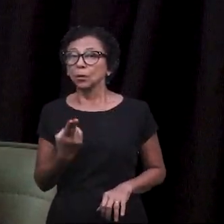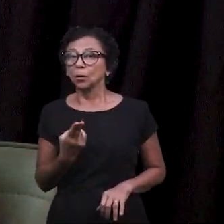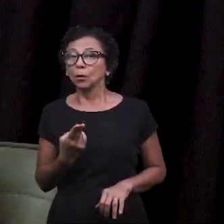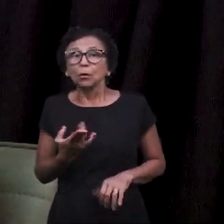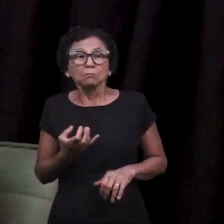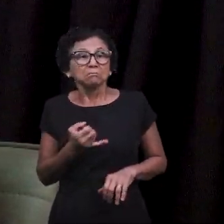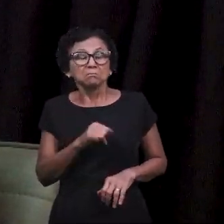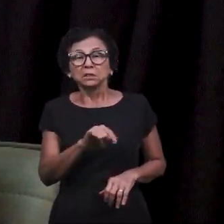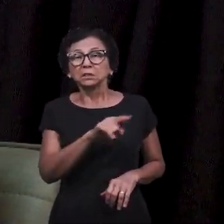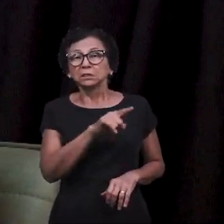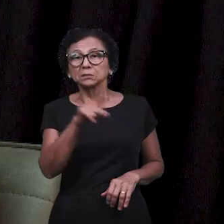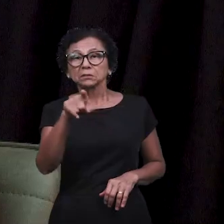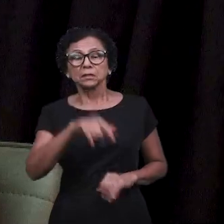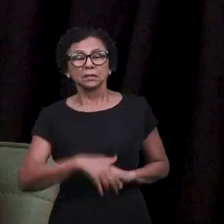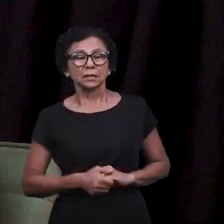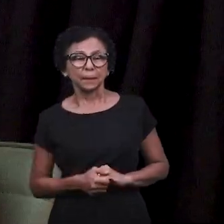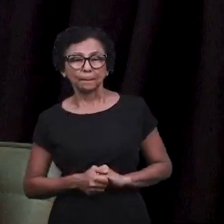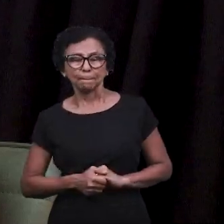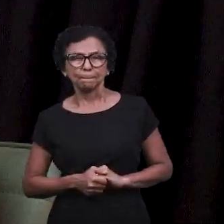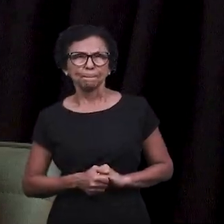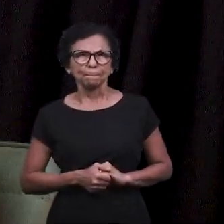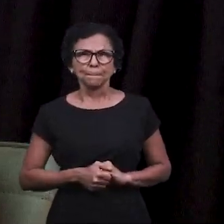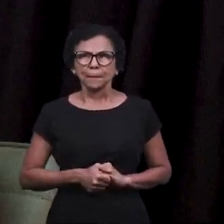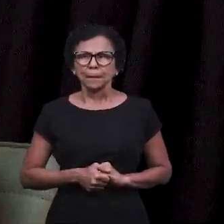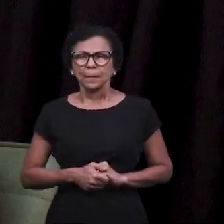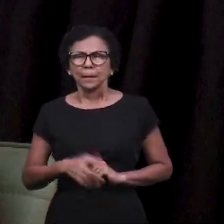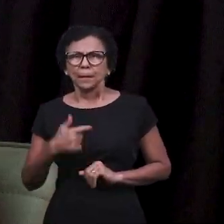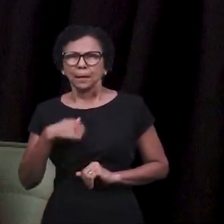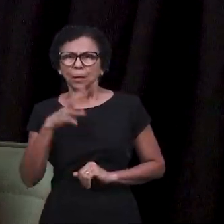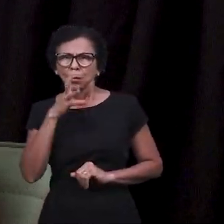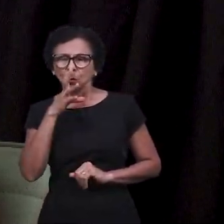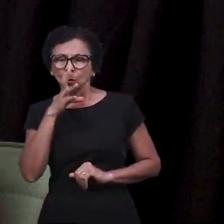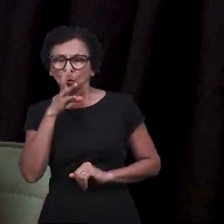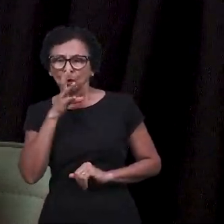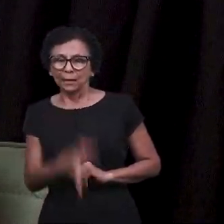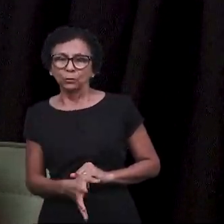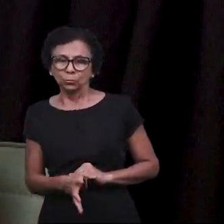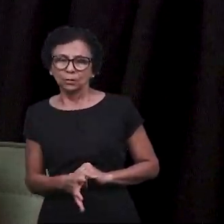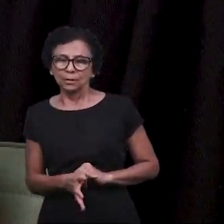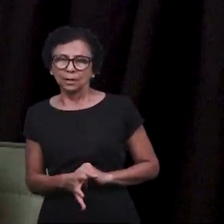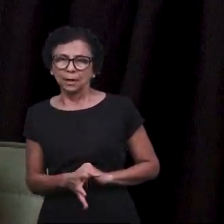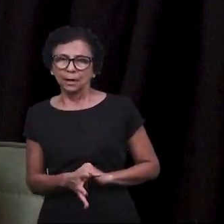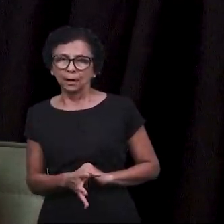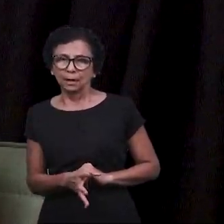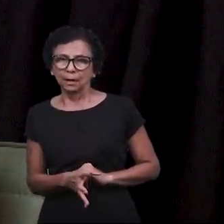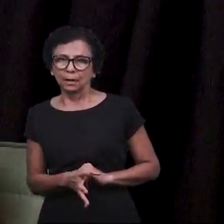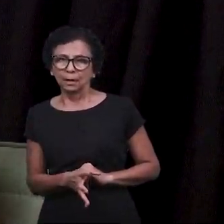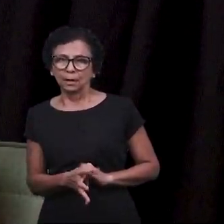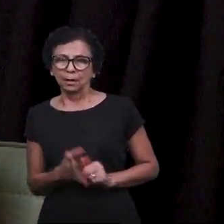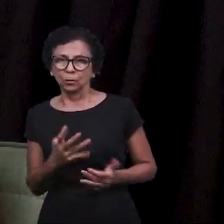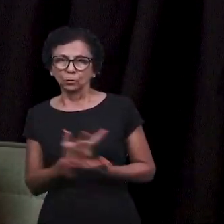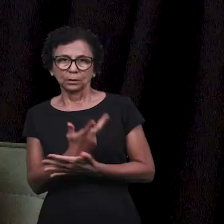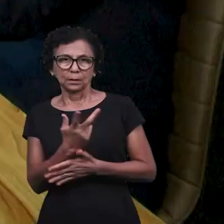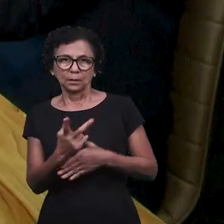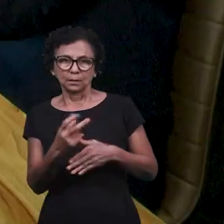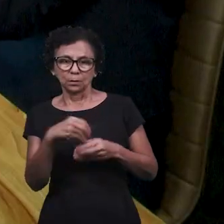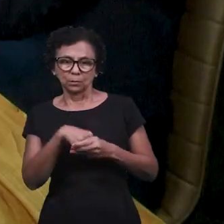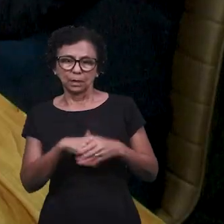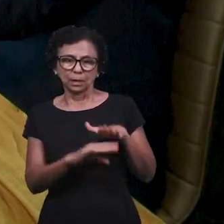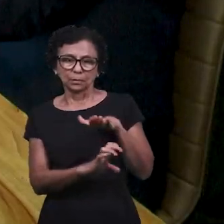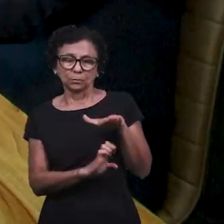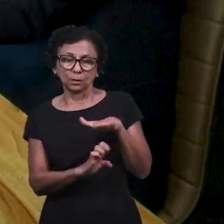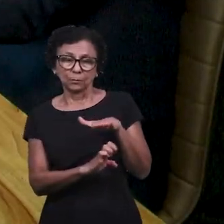pessoa perceber que, ao denunciar, a investigação interna não será imparcial, não será... E ela pode sofrer uma retaliação